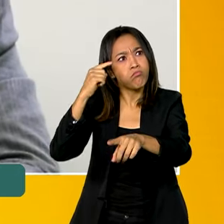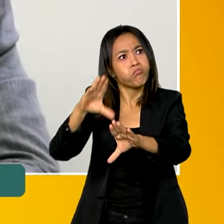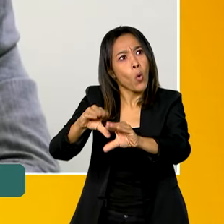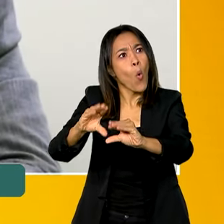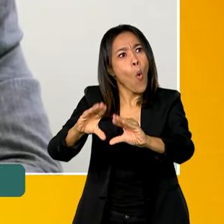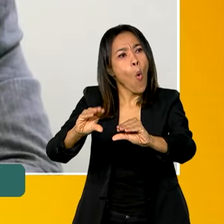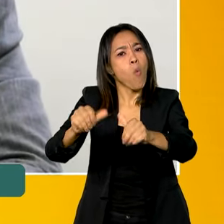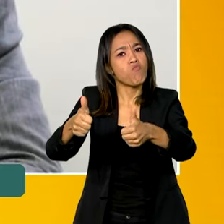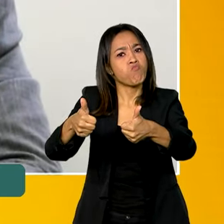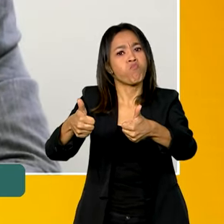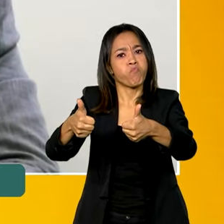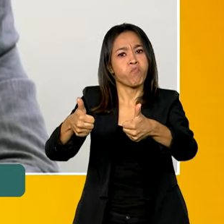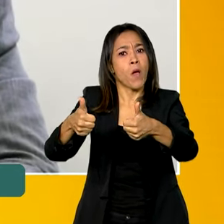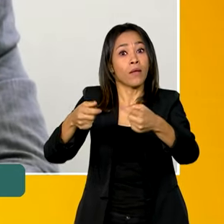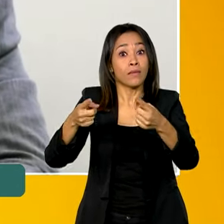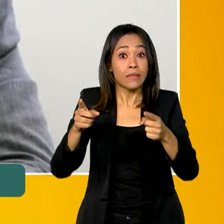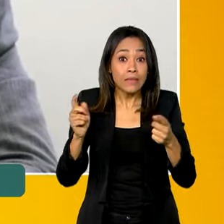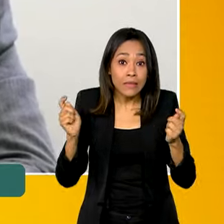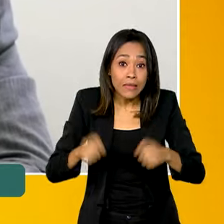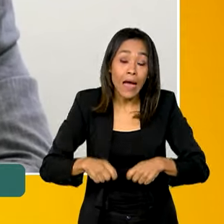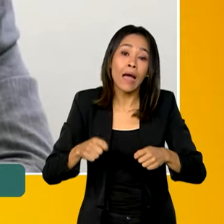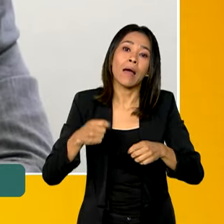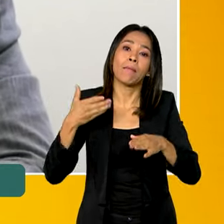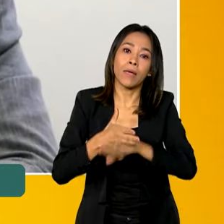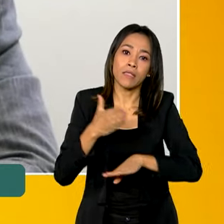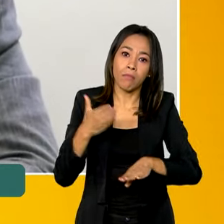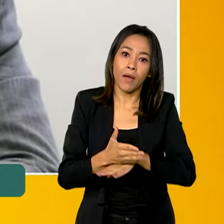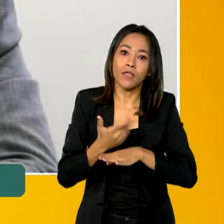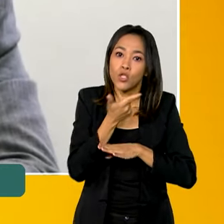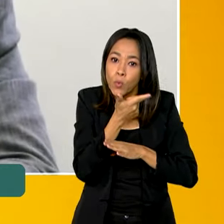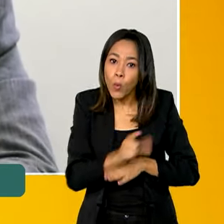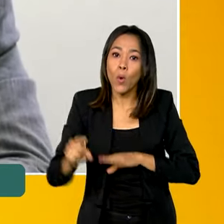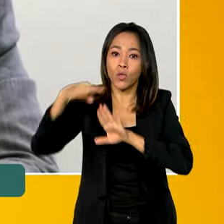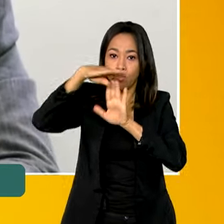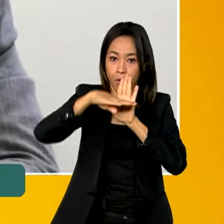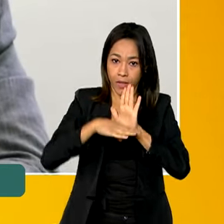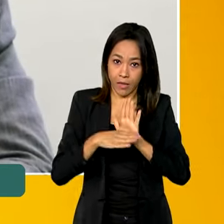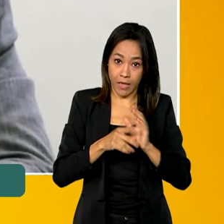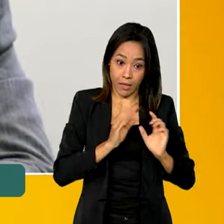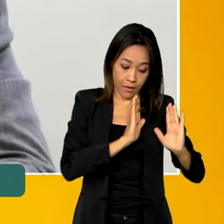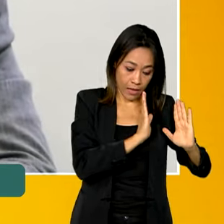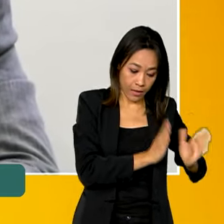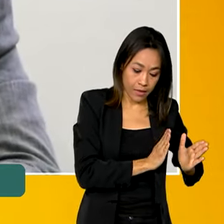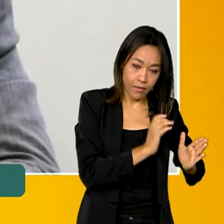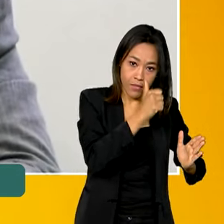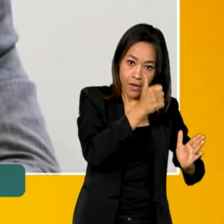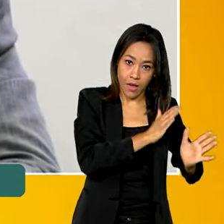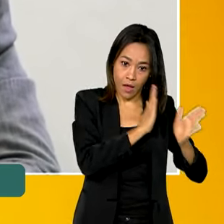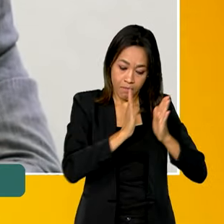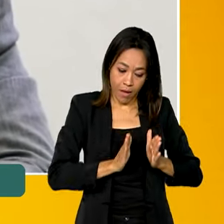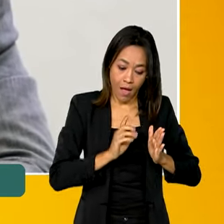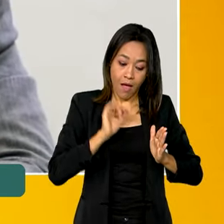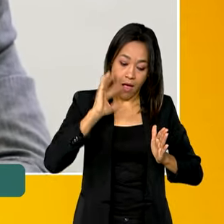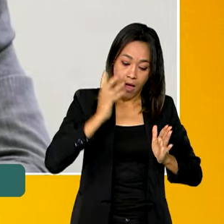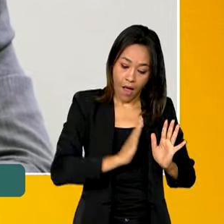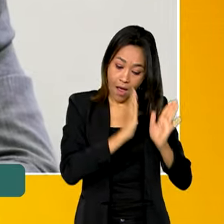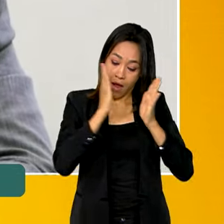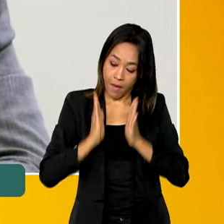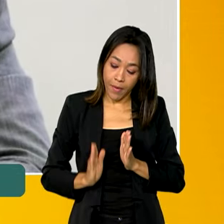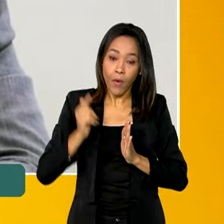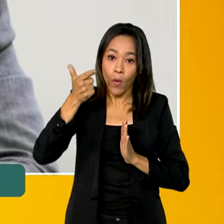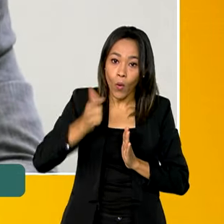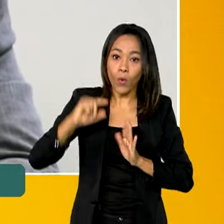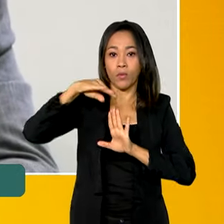pode por exemplo participar do Tech nova que é um outro programa que a gente dá suporte que é um programa para aceleração né Para que essas